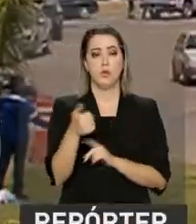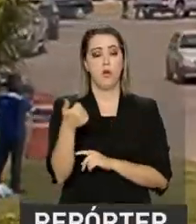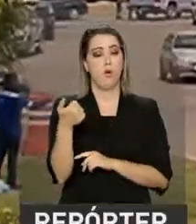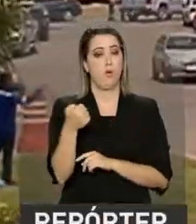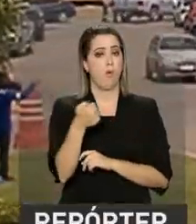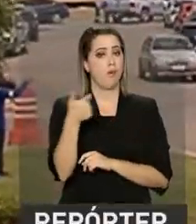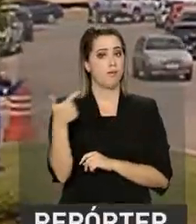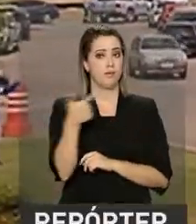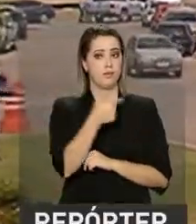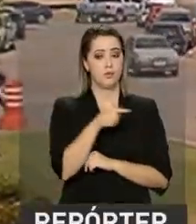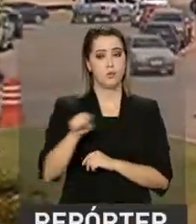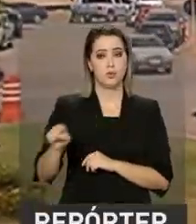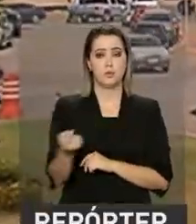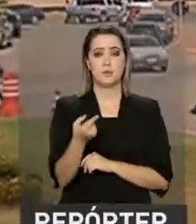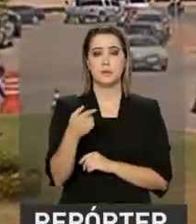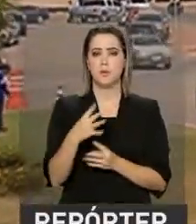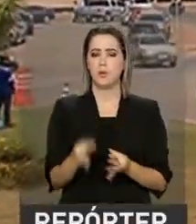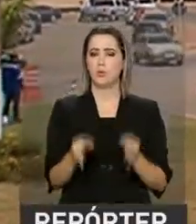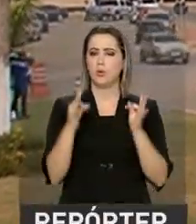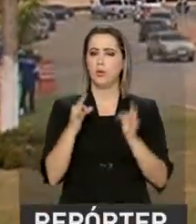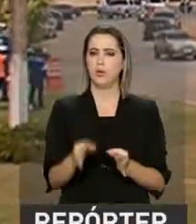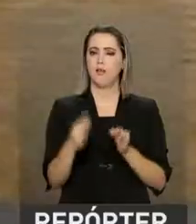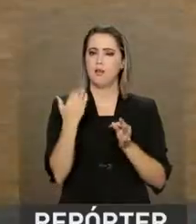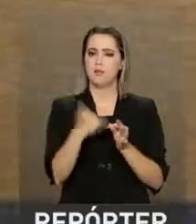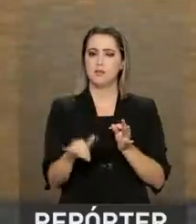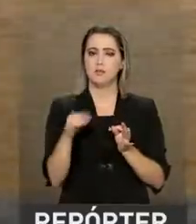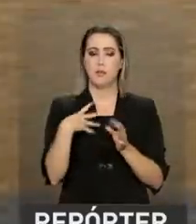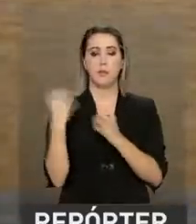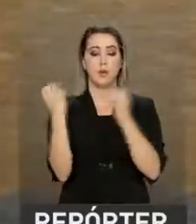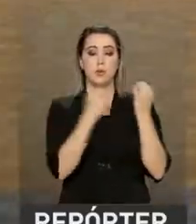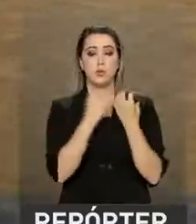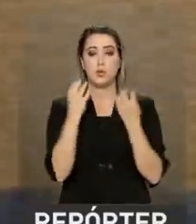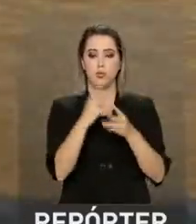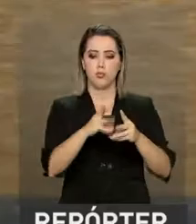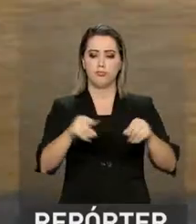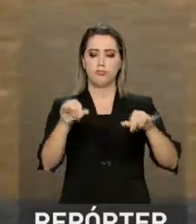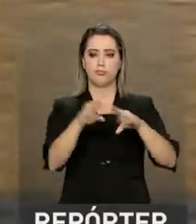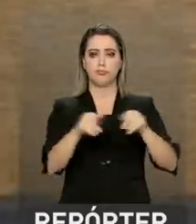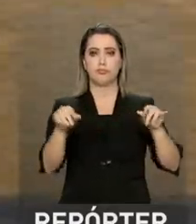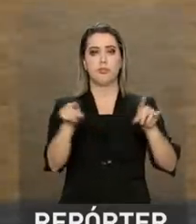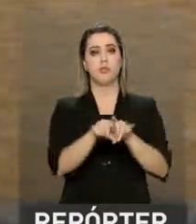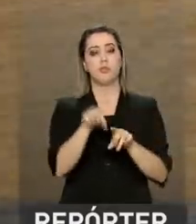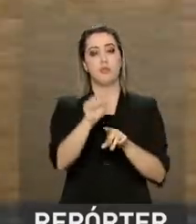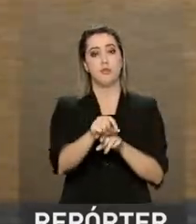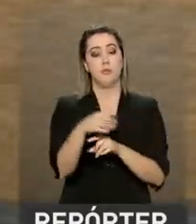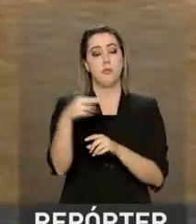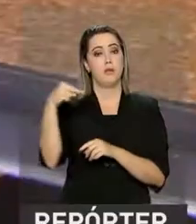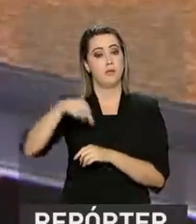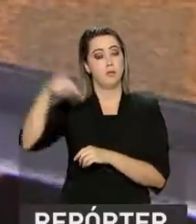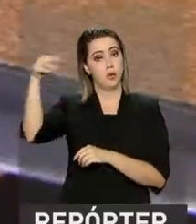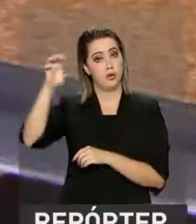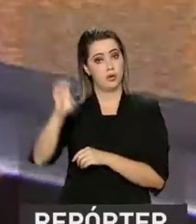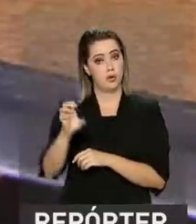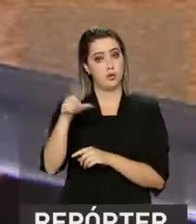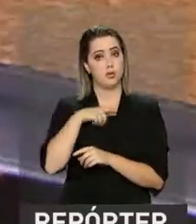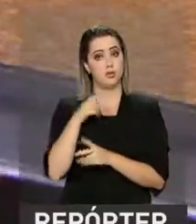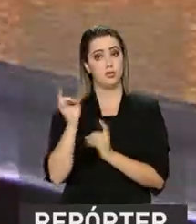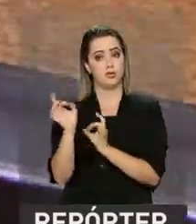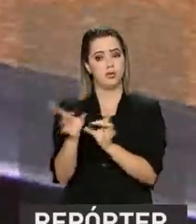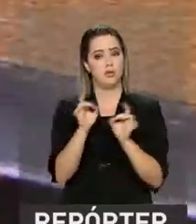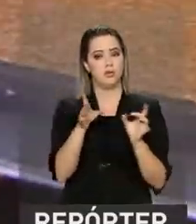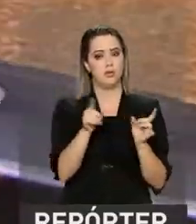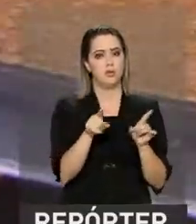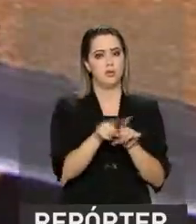22 mil toneladas e meia de milho em grãos para a região nordeste onde o produto é comercializado